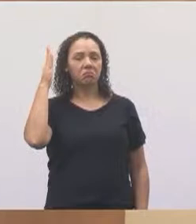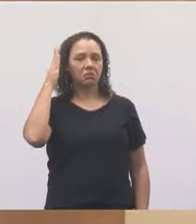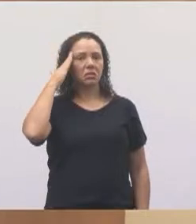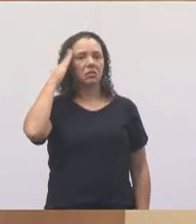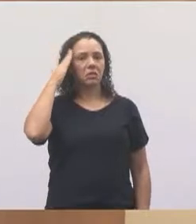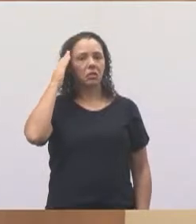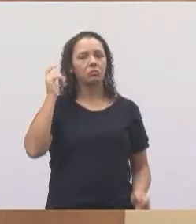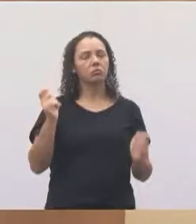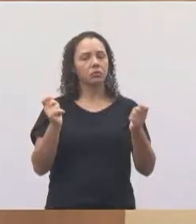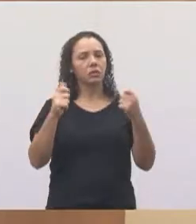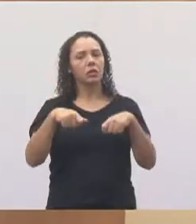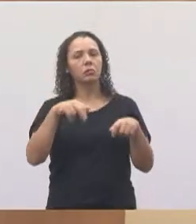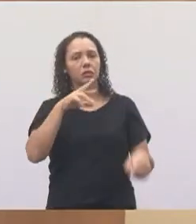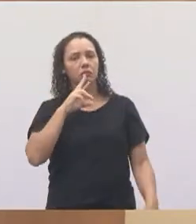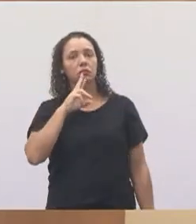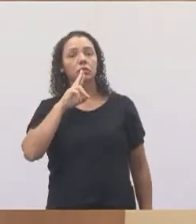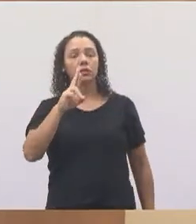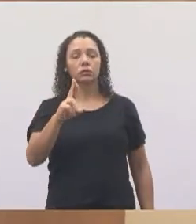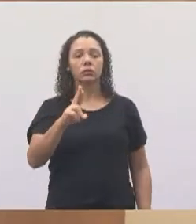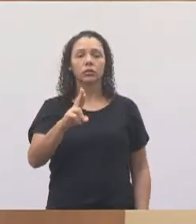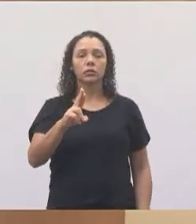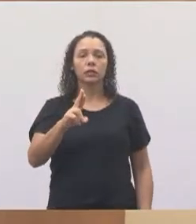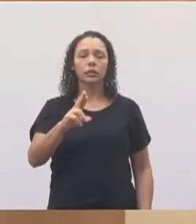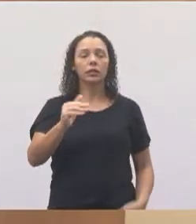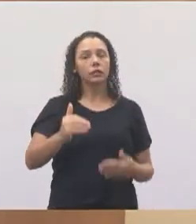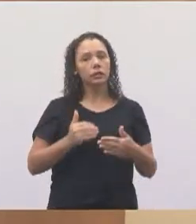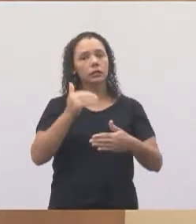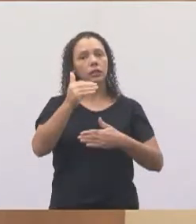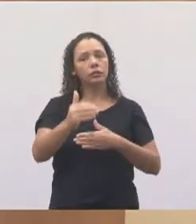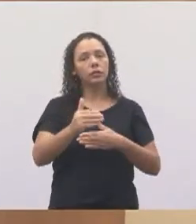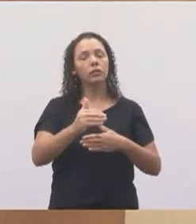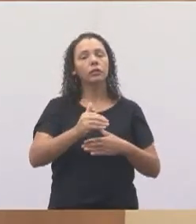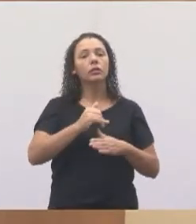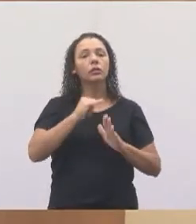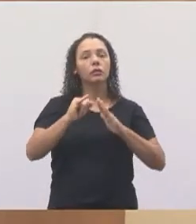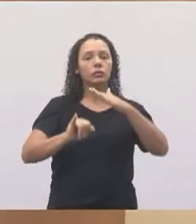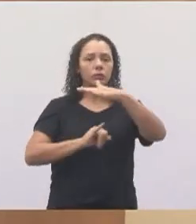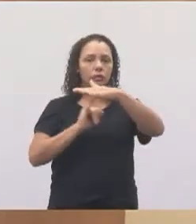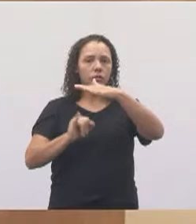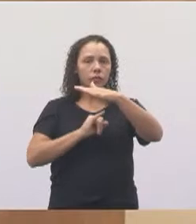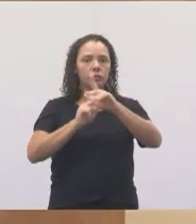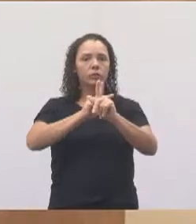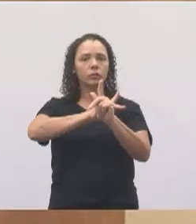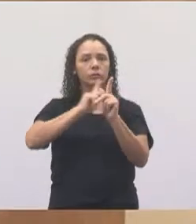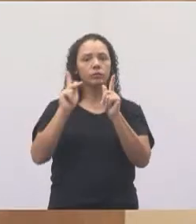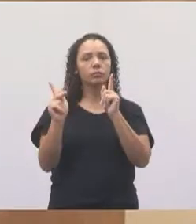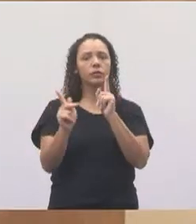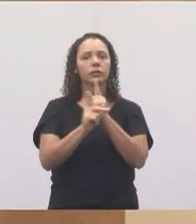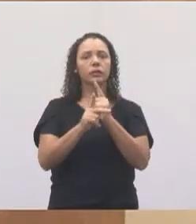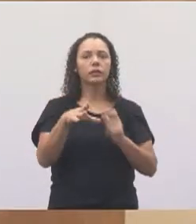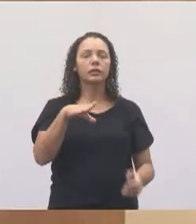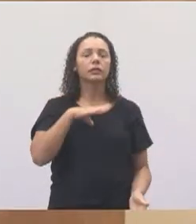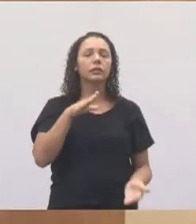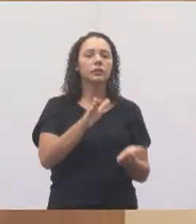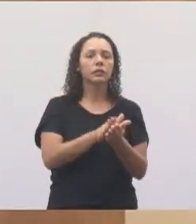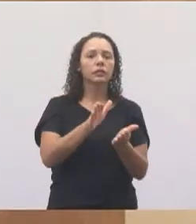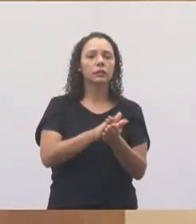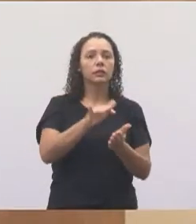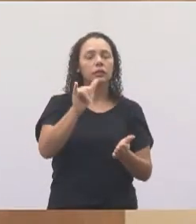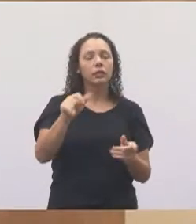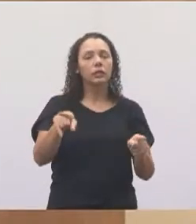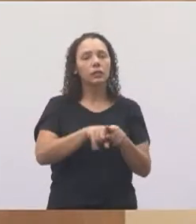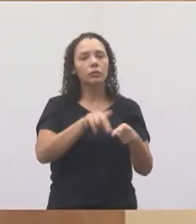né, que está à frente do IPMJ, que cuida também da aposentadoria de todos os